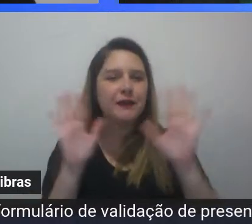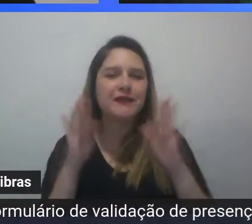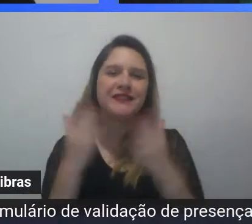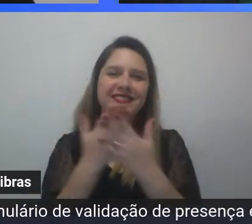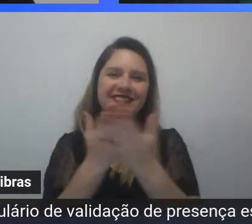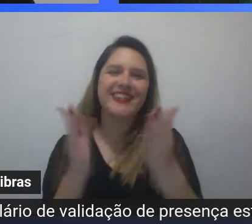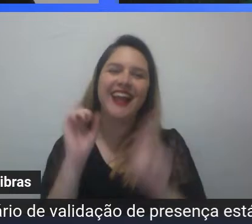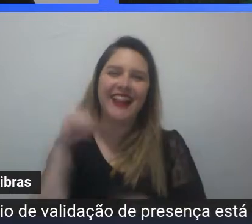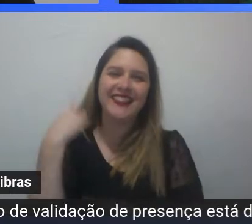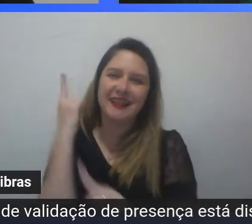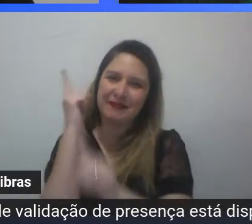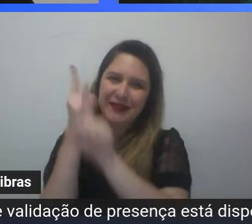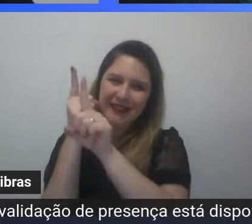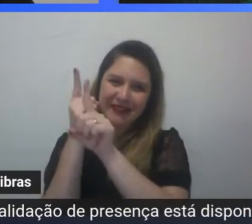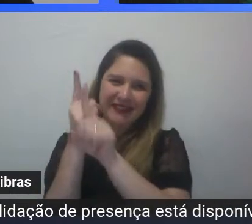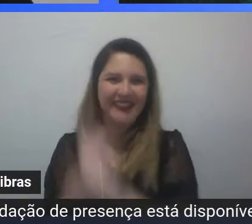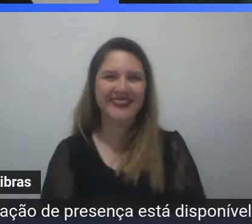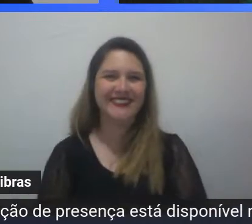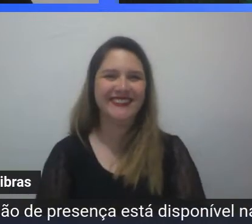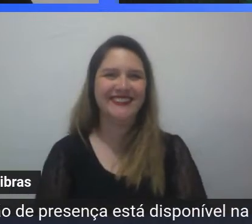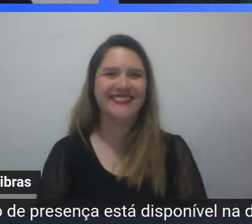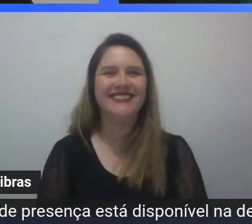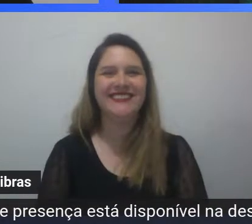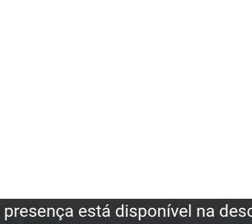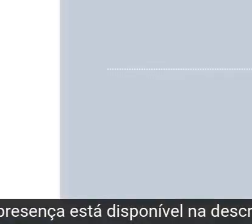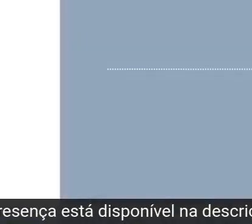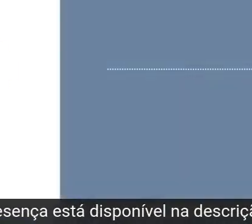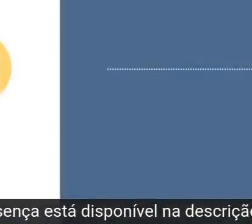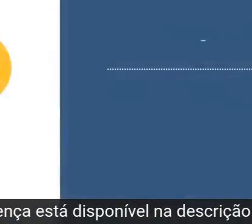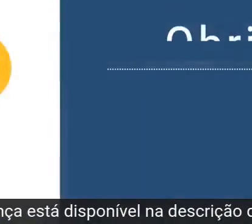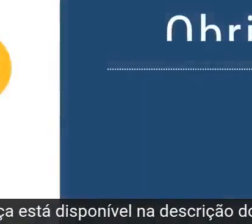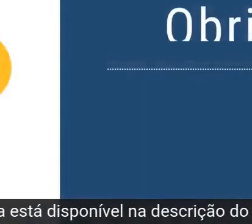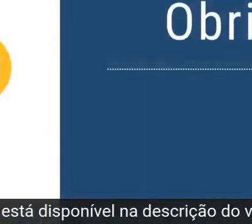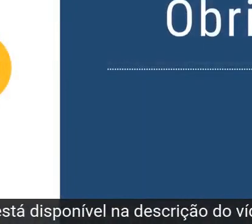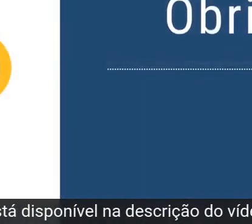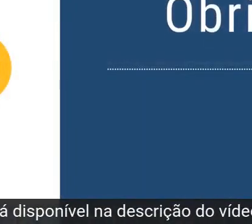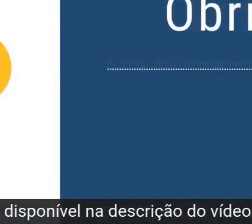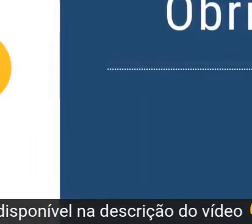uma próxima. Até uma próxima.